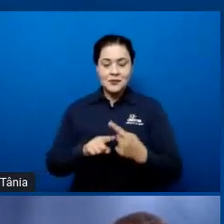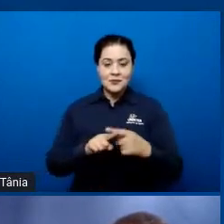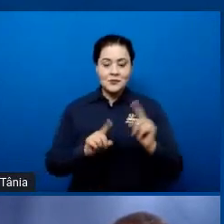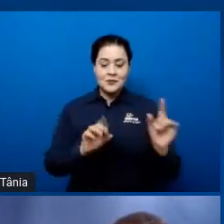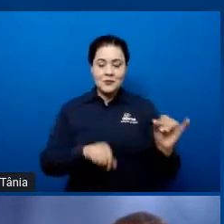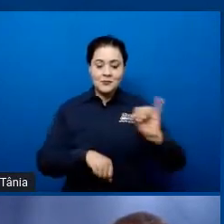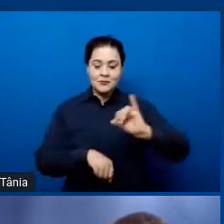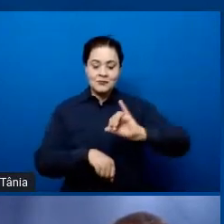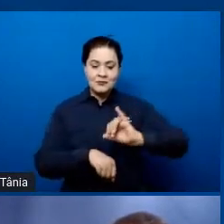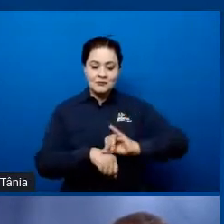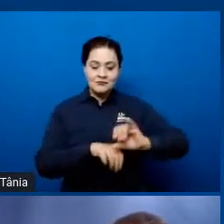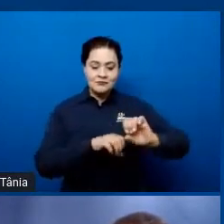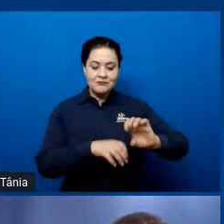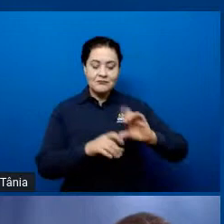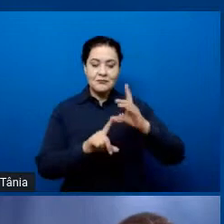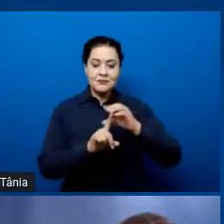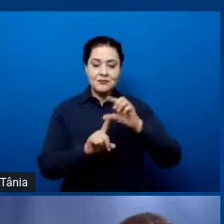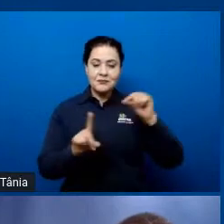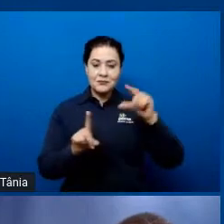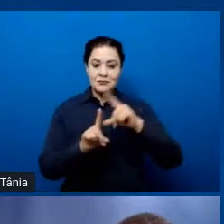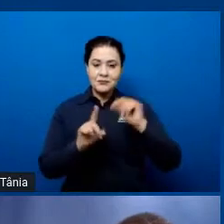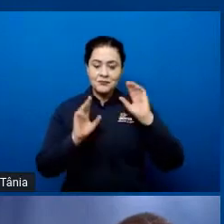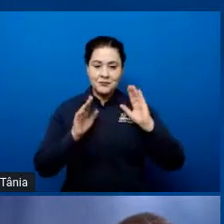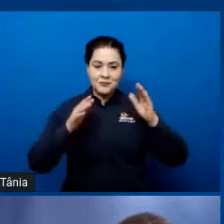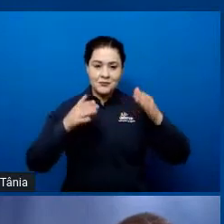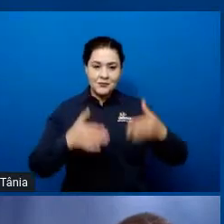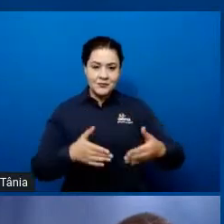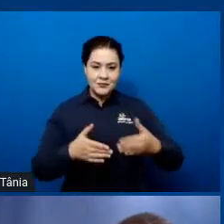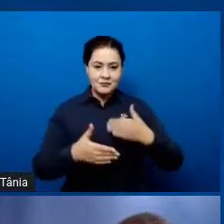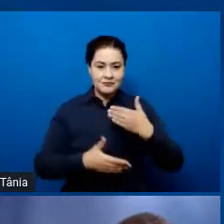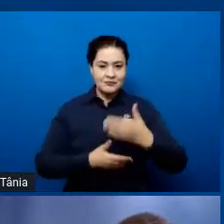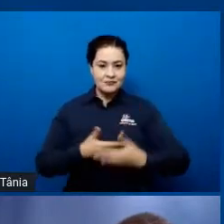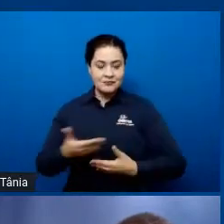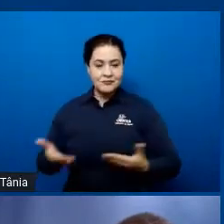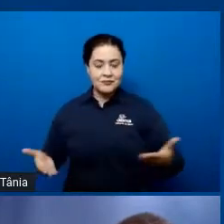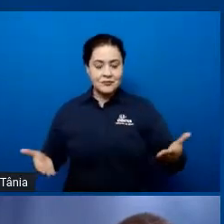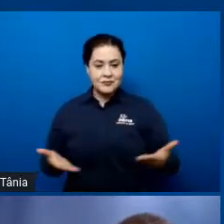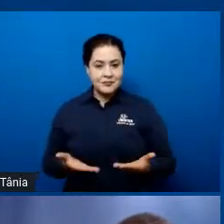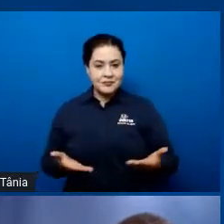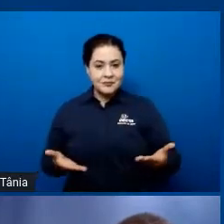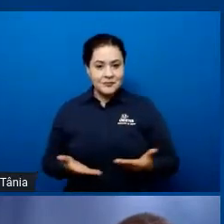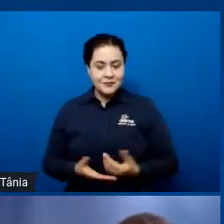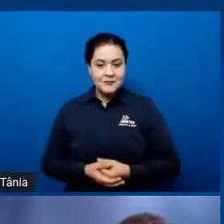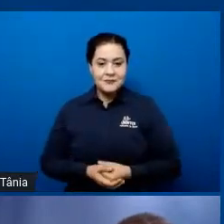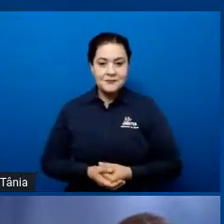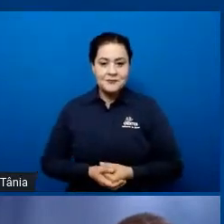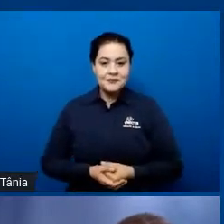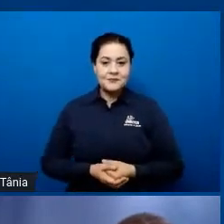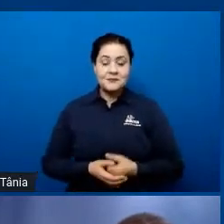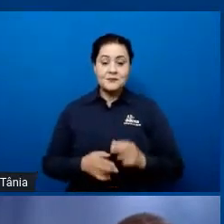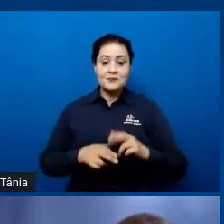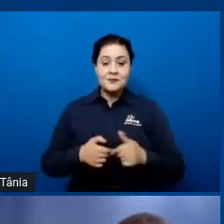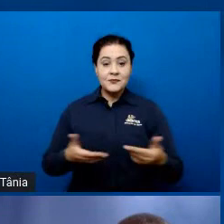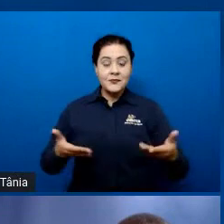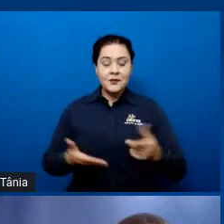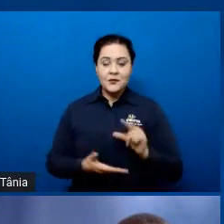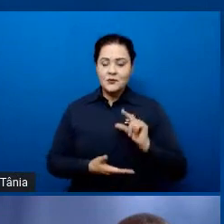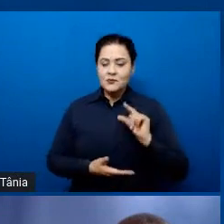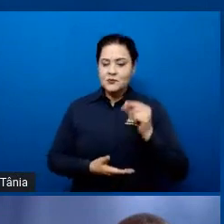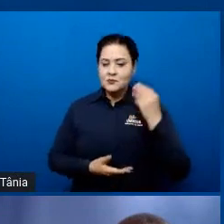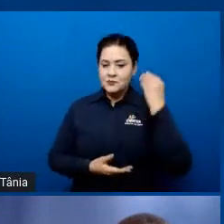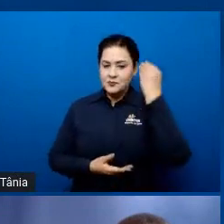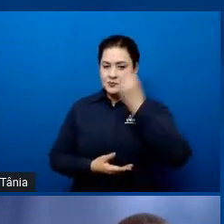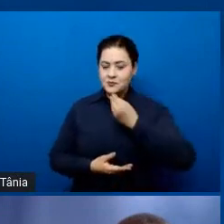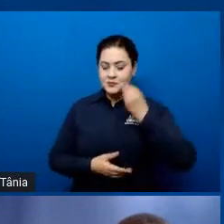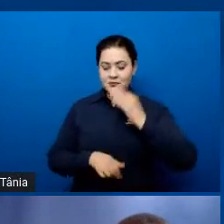né? Então, esse é o nosso foco de desenvolvimento hoje, tá? Então, eu vou trazer um pouquinho dessa experiência